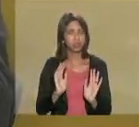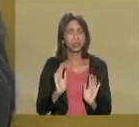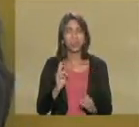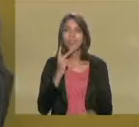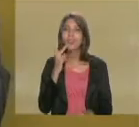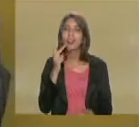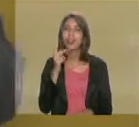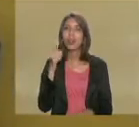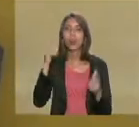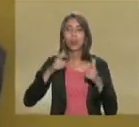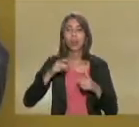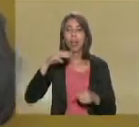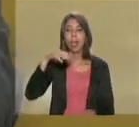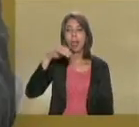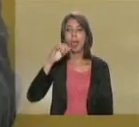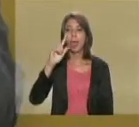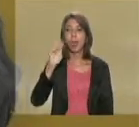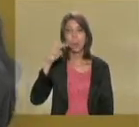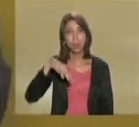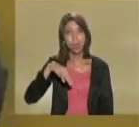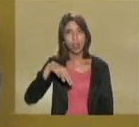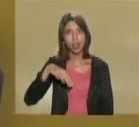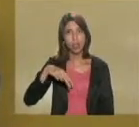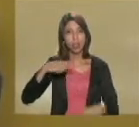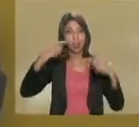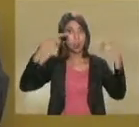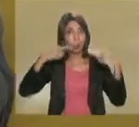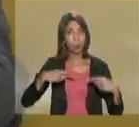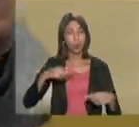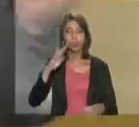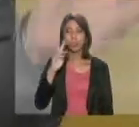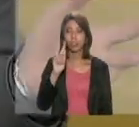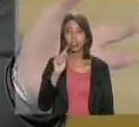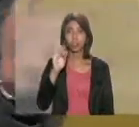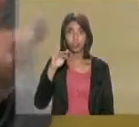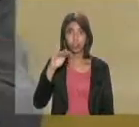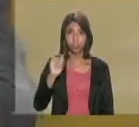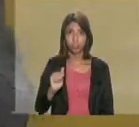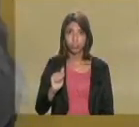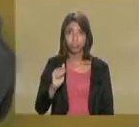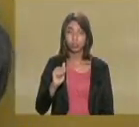que o Milan vai jogar contra o Gênova,